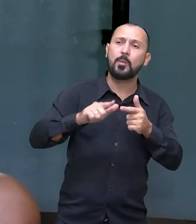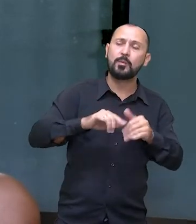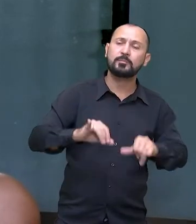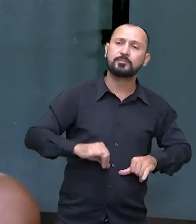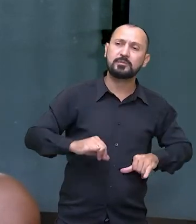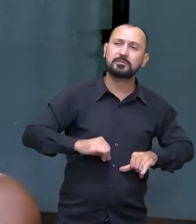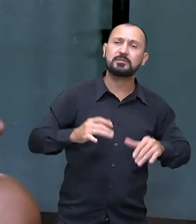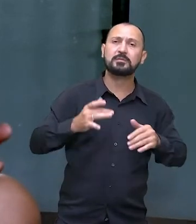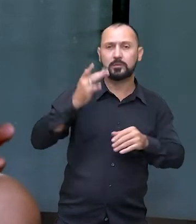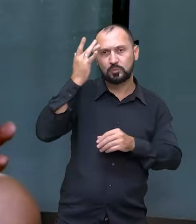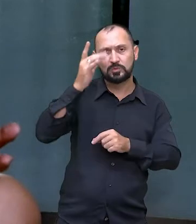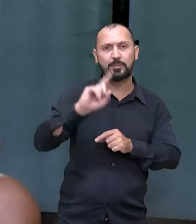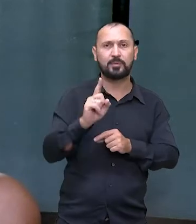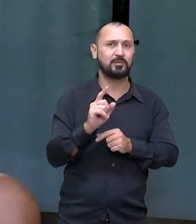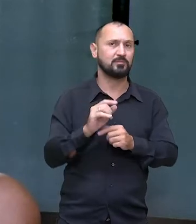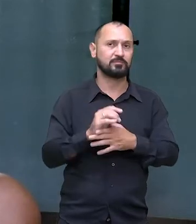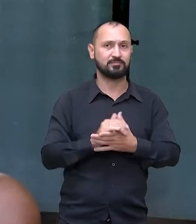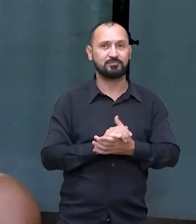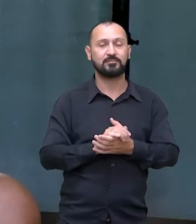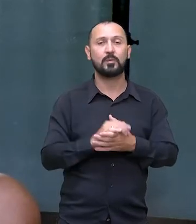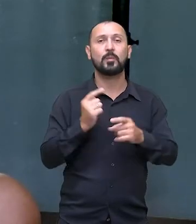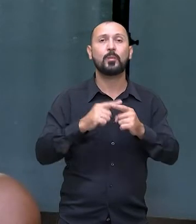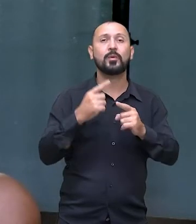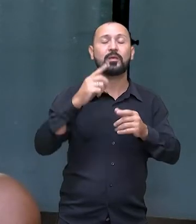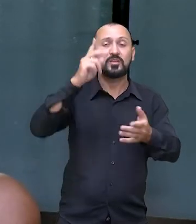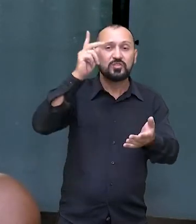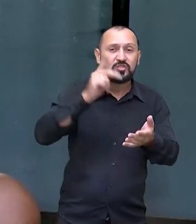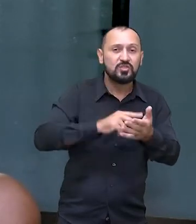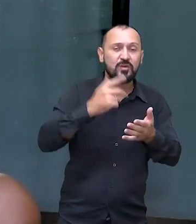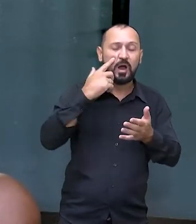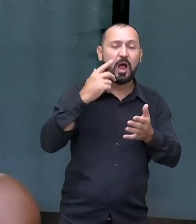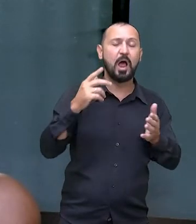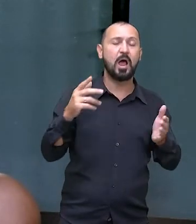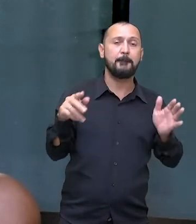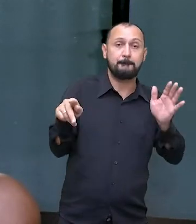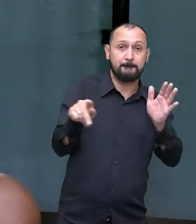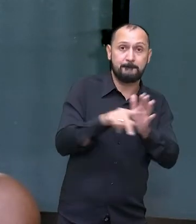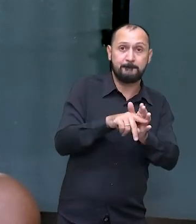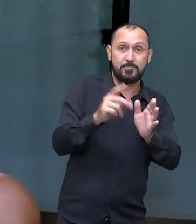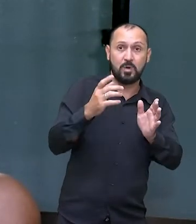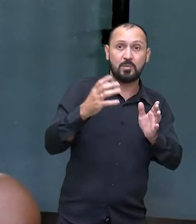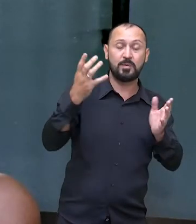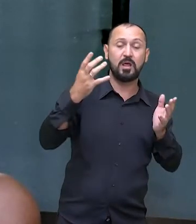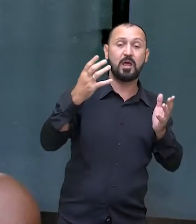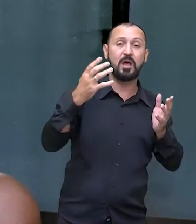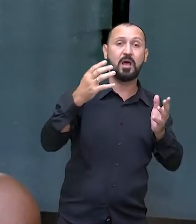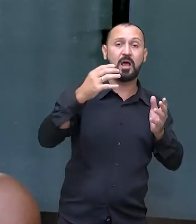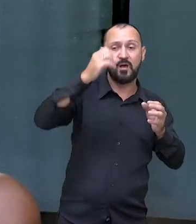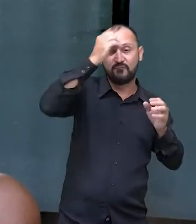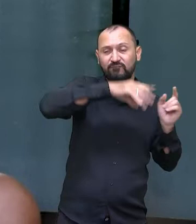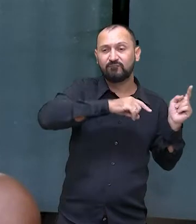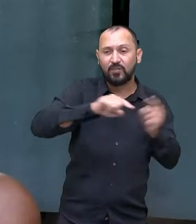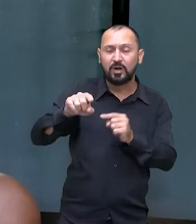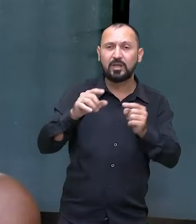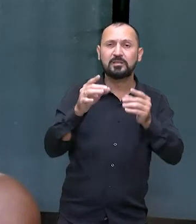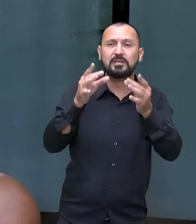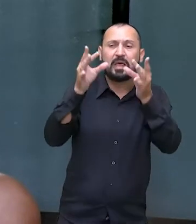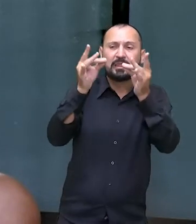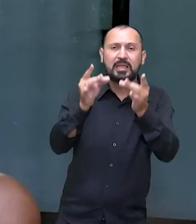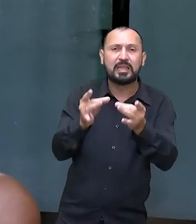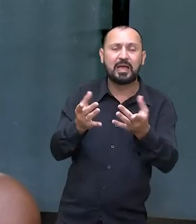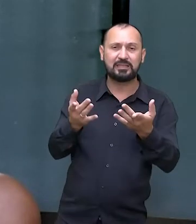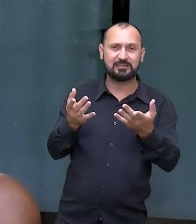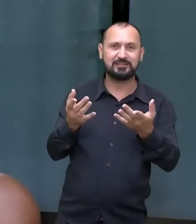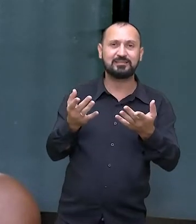sofrido por alguma coisa e nem saber disso, porque na verdade a violência em si não é só a agressão ou alguma coisa assim, ela é dos mínimos